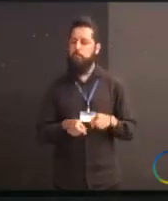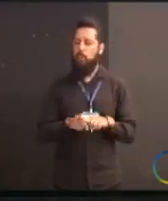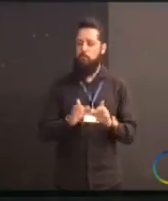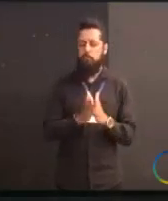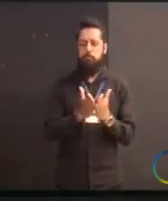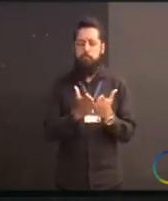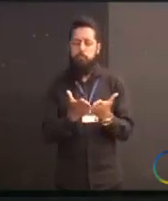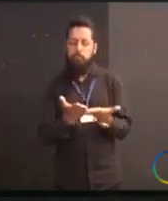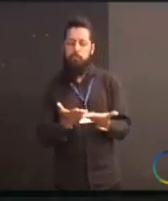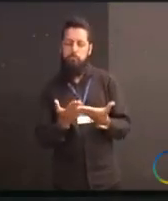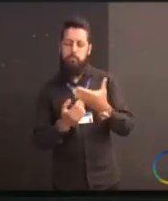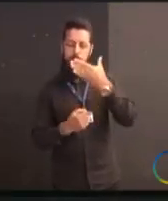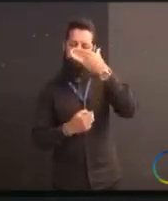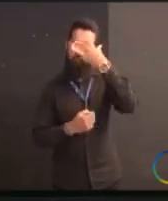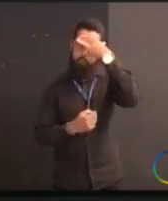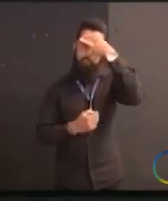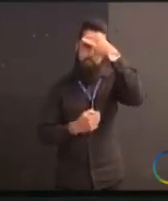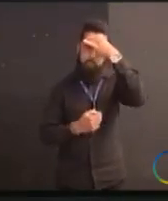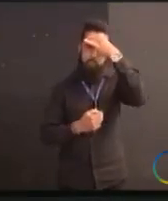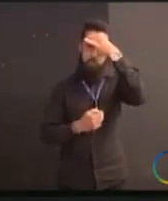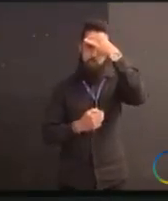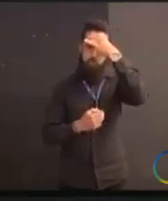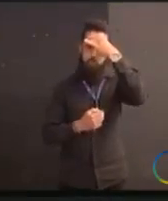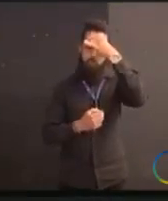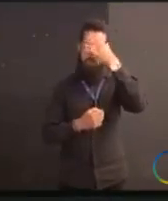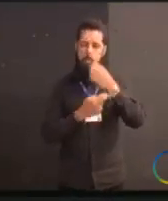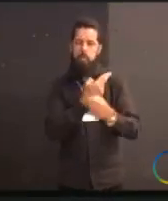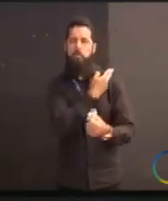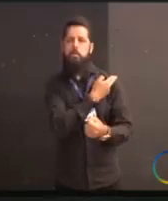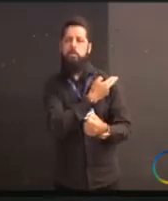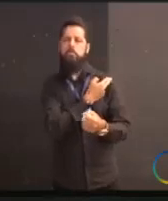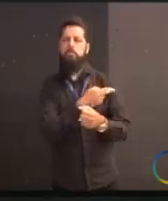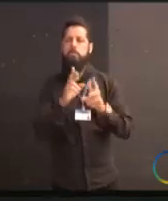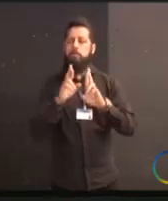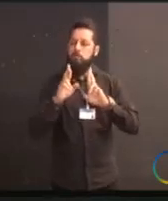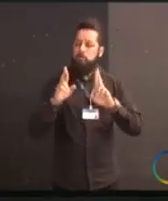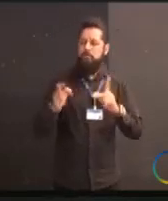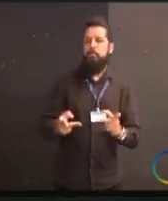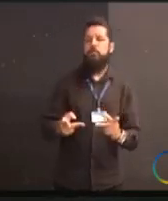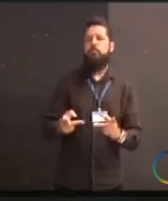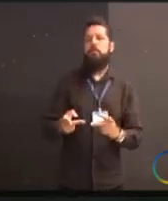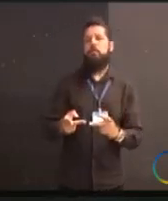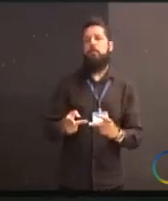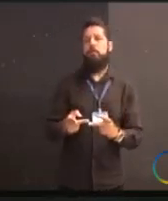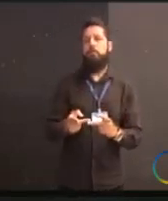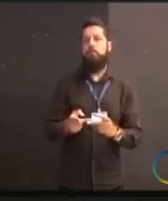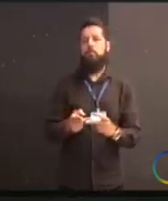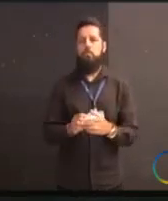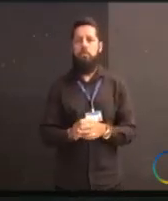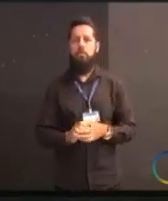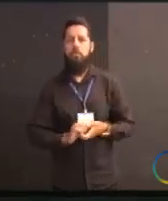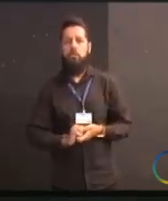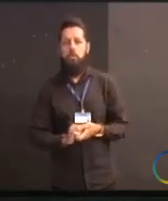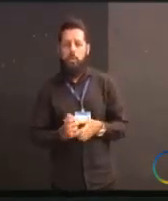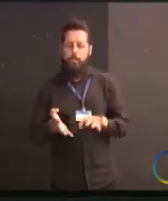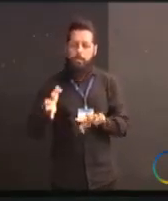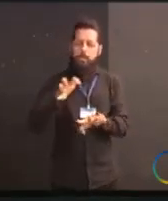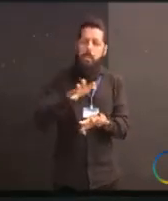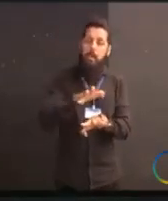Chico Xavier. Respeito pelas diferenças, diversidade e inclusão,